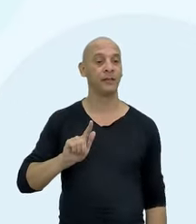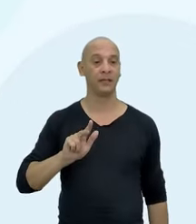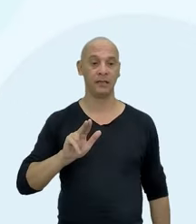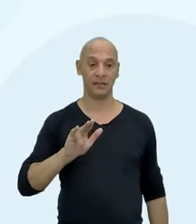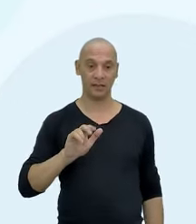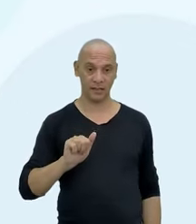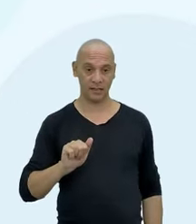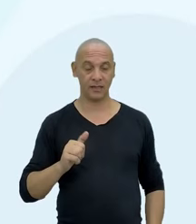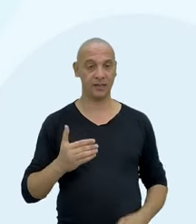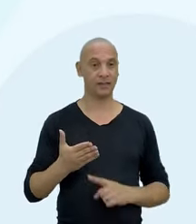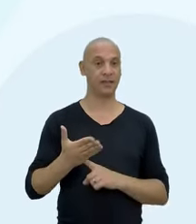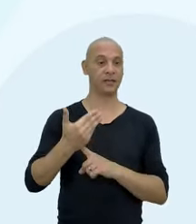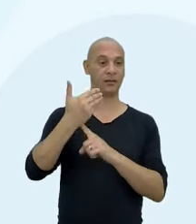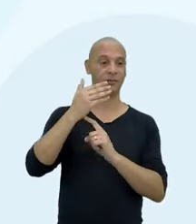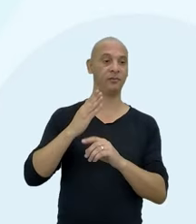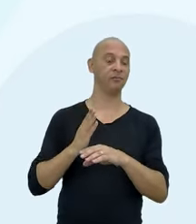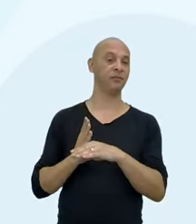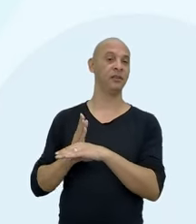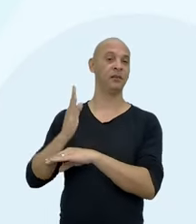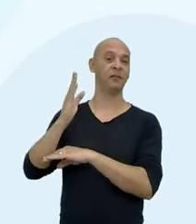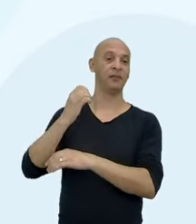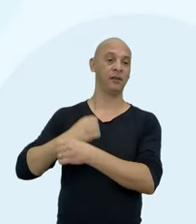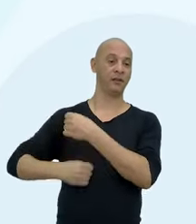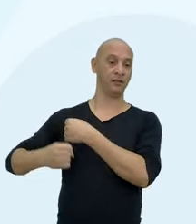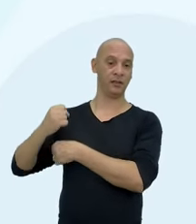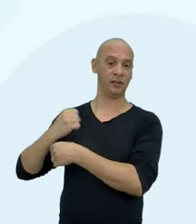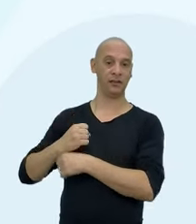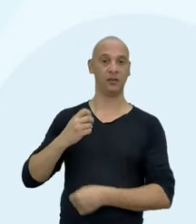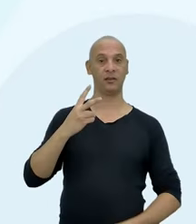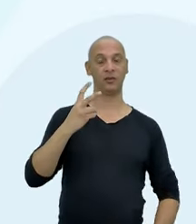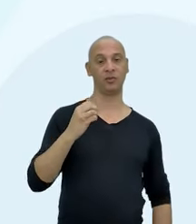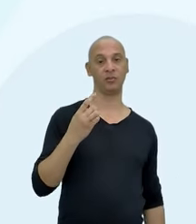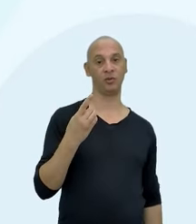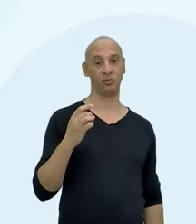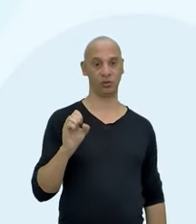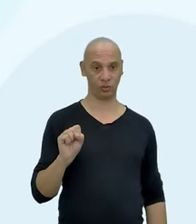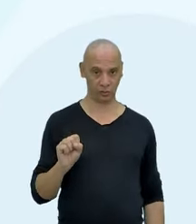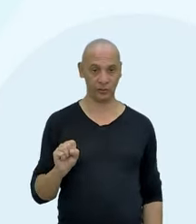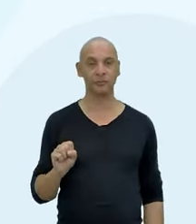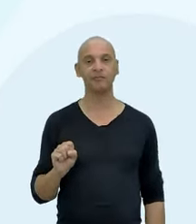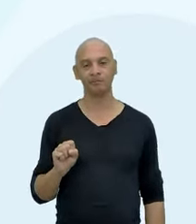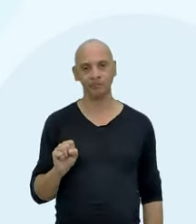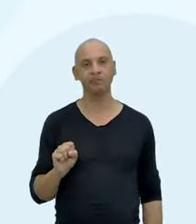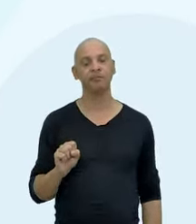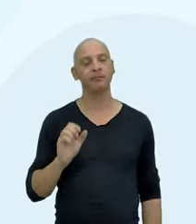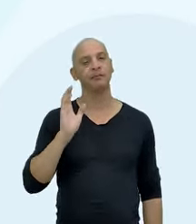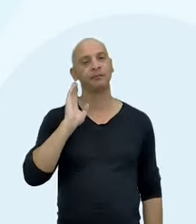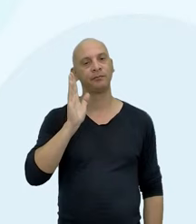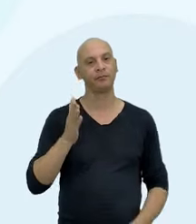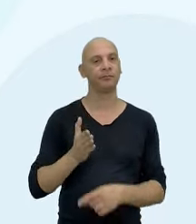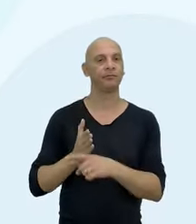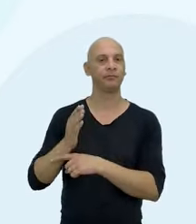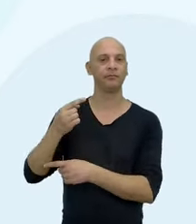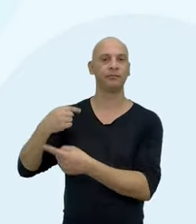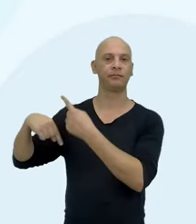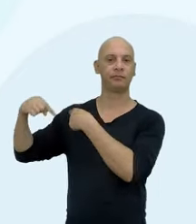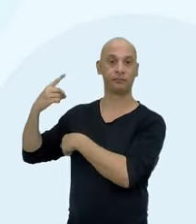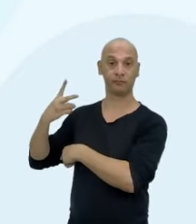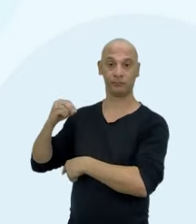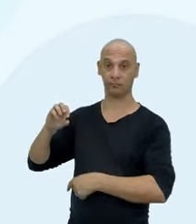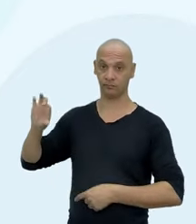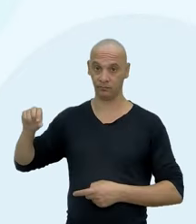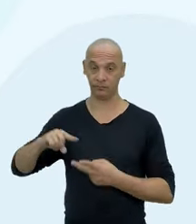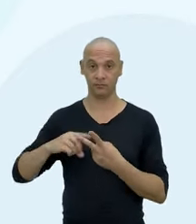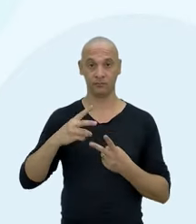e nós somos aprovados no ano de 2018 né apesar que já tinha sido aprovado em